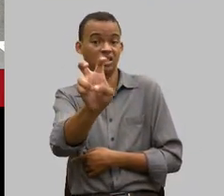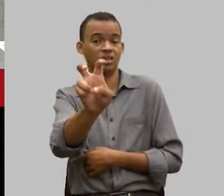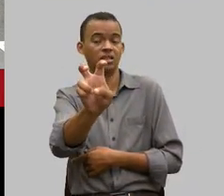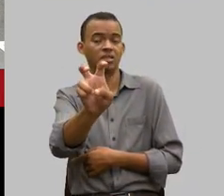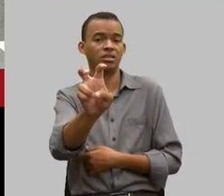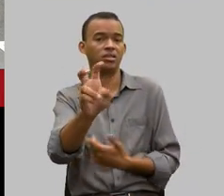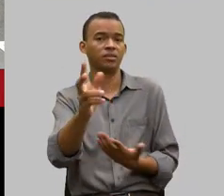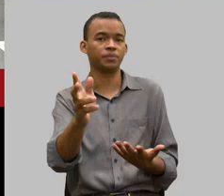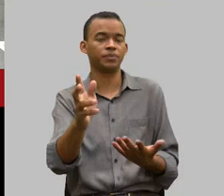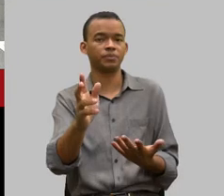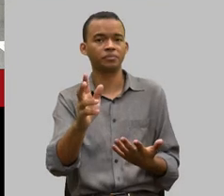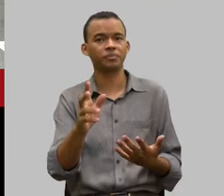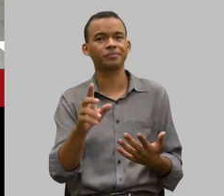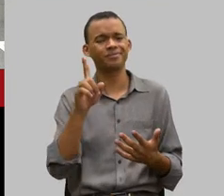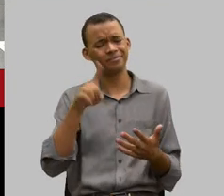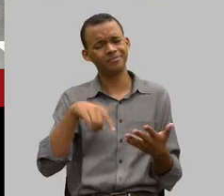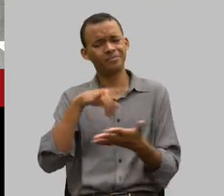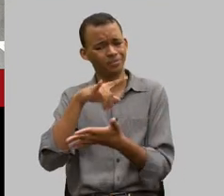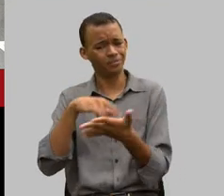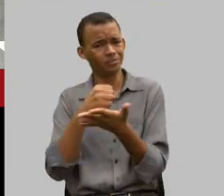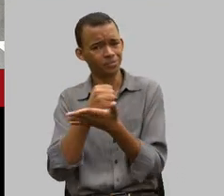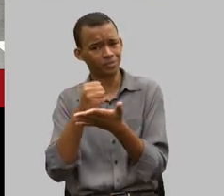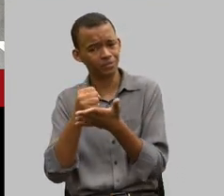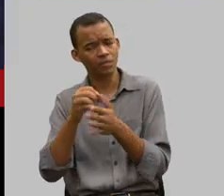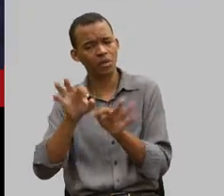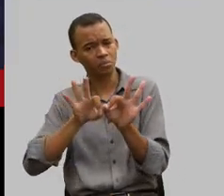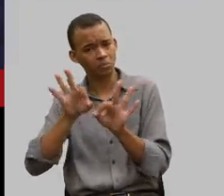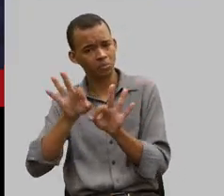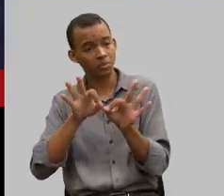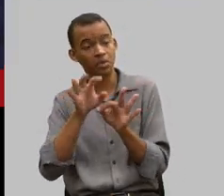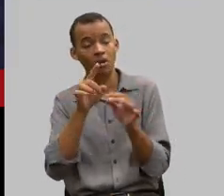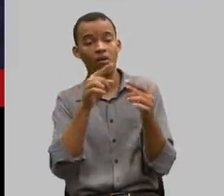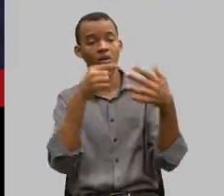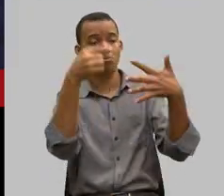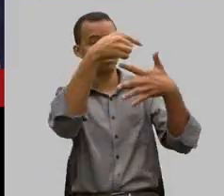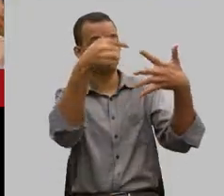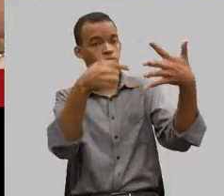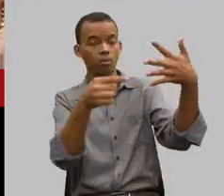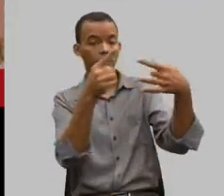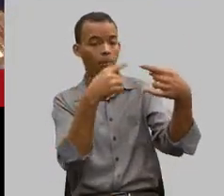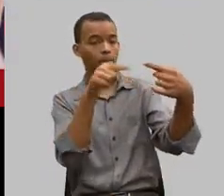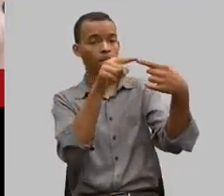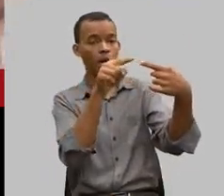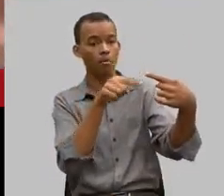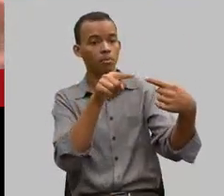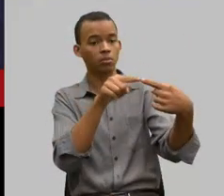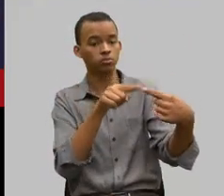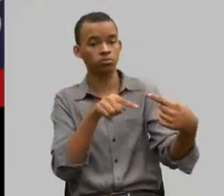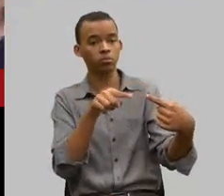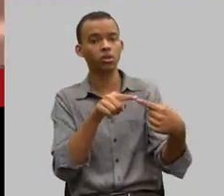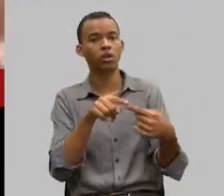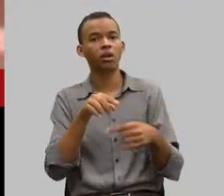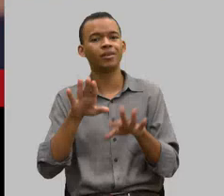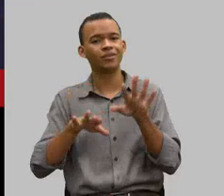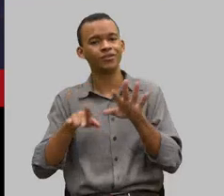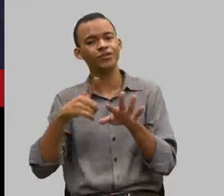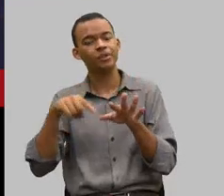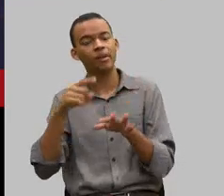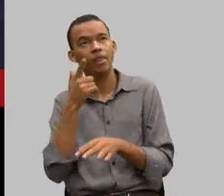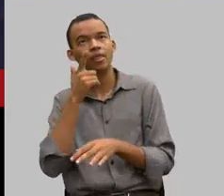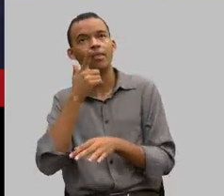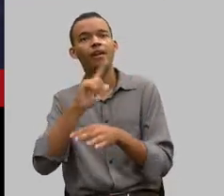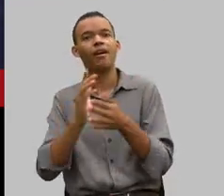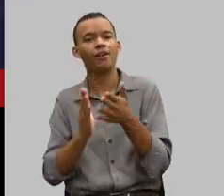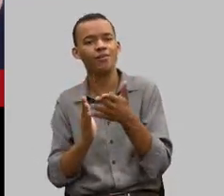João magalães diferente do que o governo queria se nós tivéssemos sido vitoriosos em alguma emenda de plenário aí